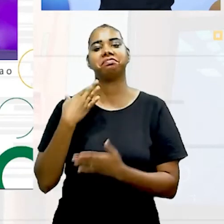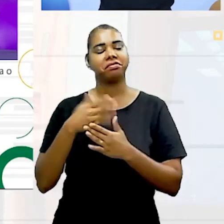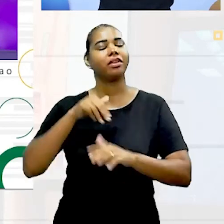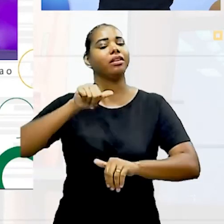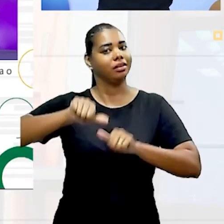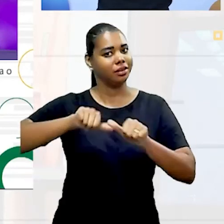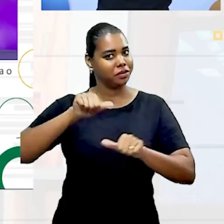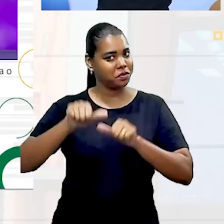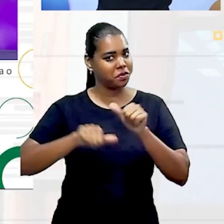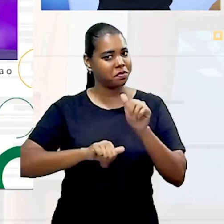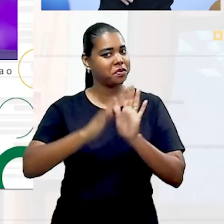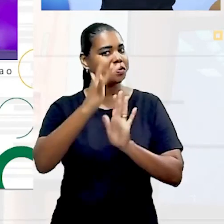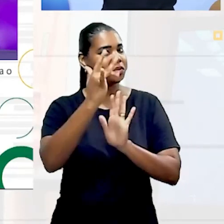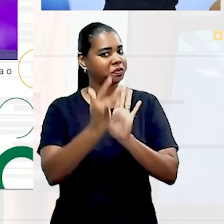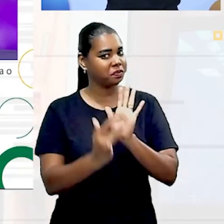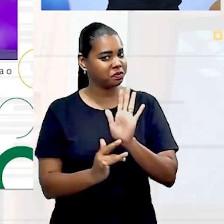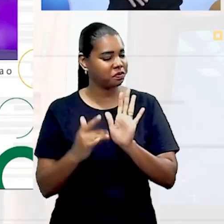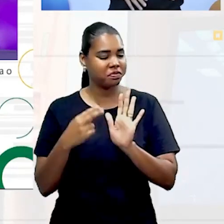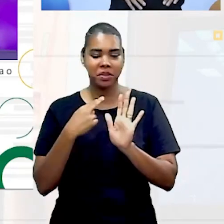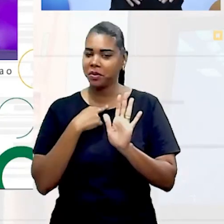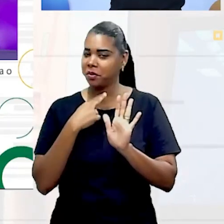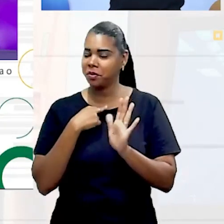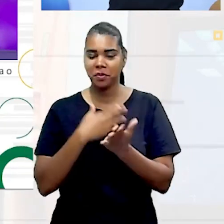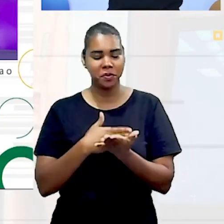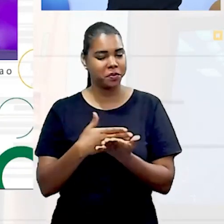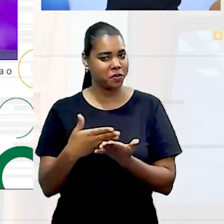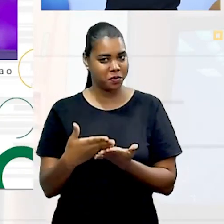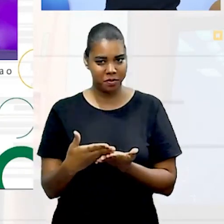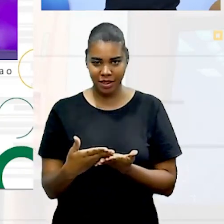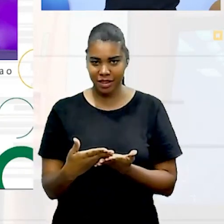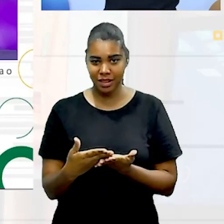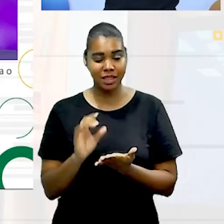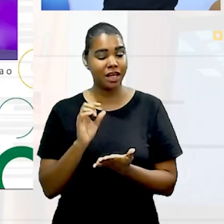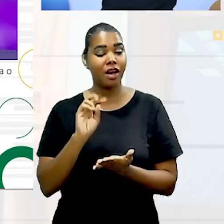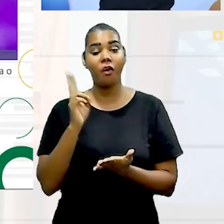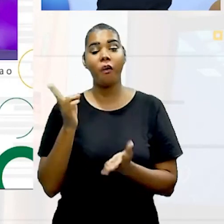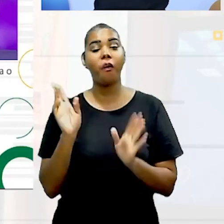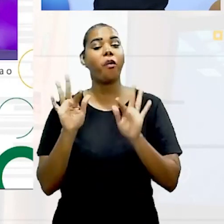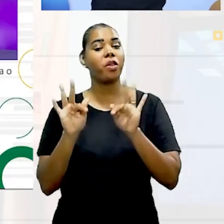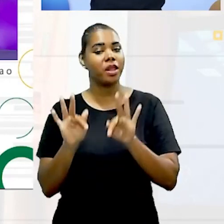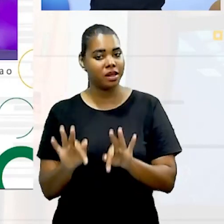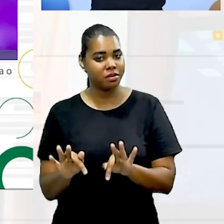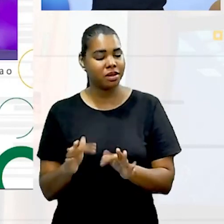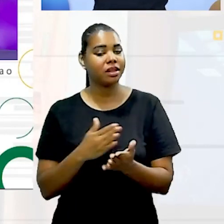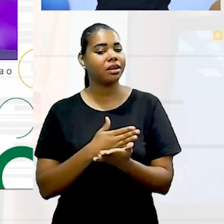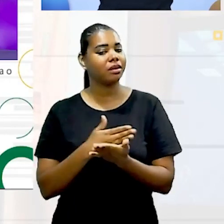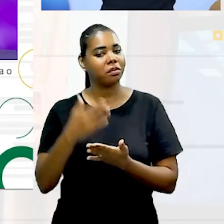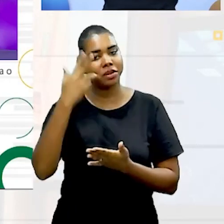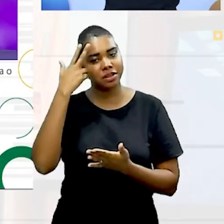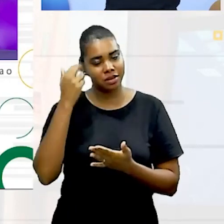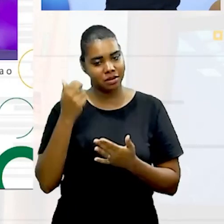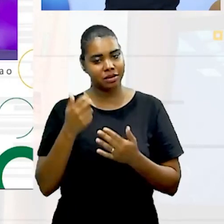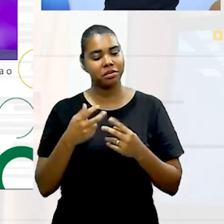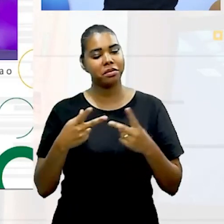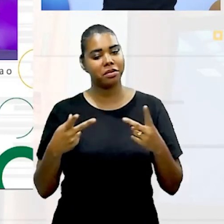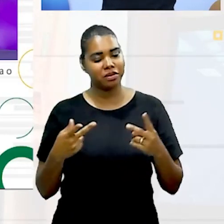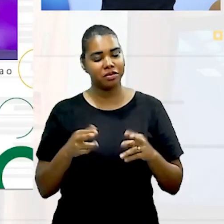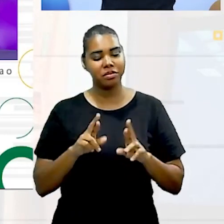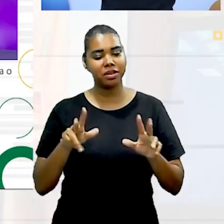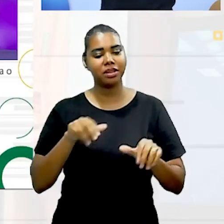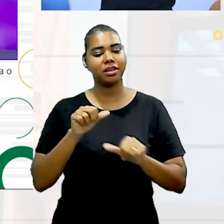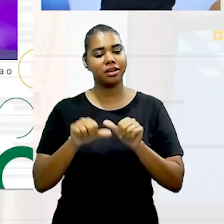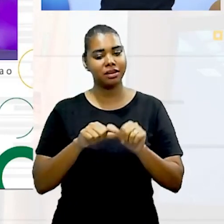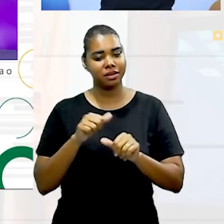porque o roteiro, o personagem não pode começar do mesmo, não pode terminar e começar da mesma forma. Existe uma